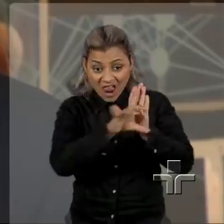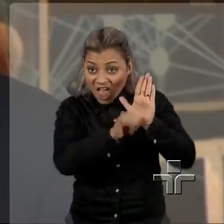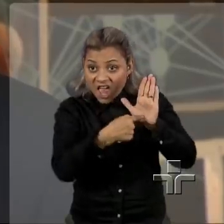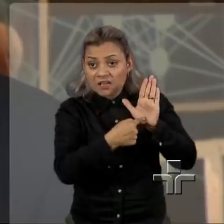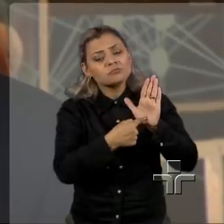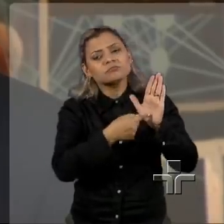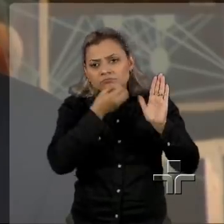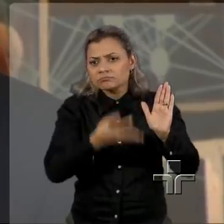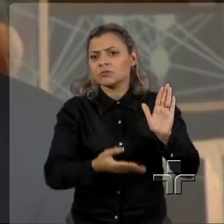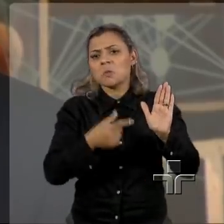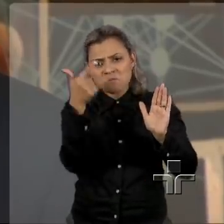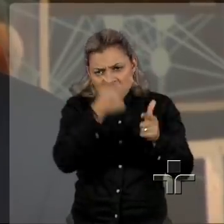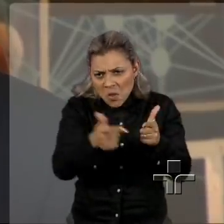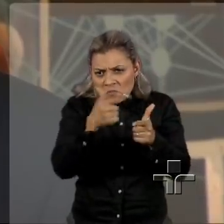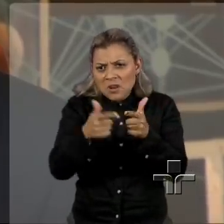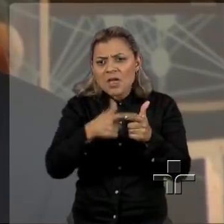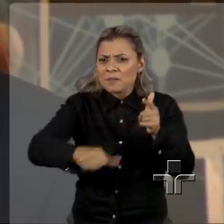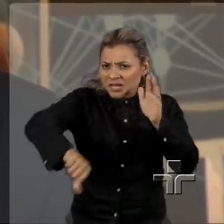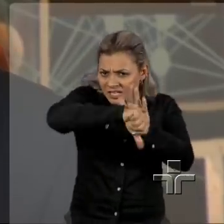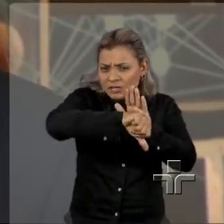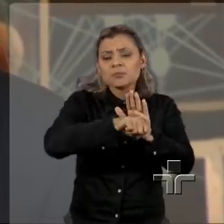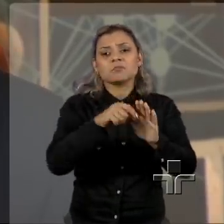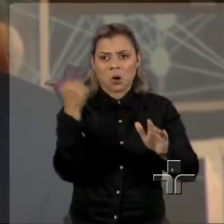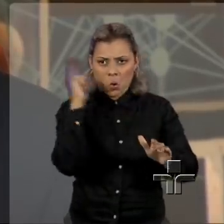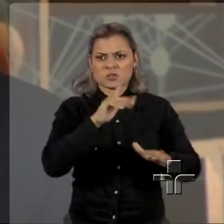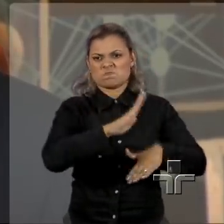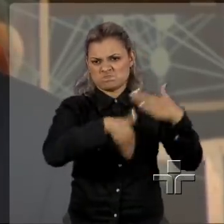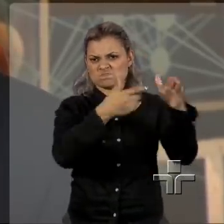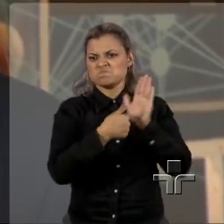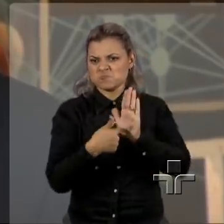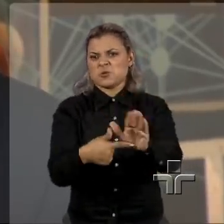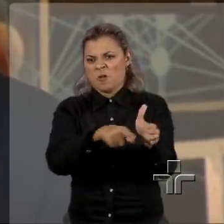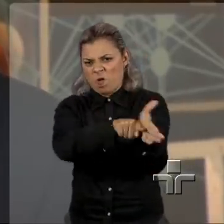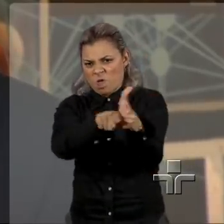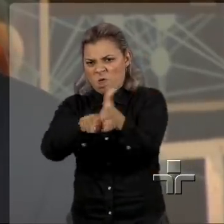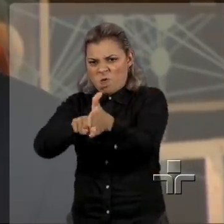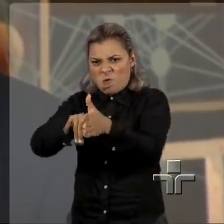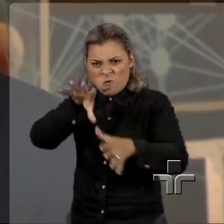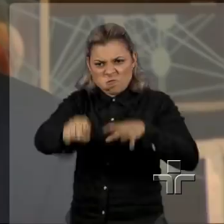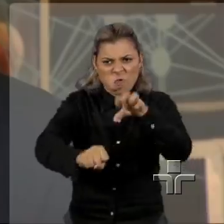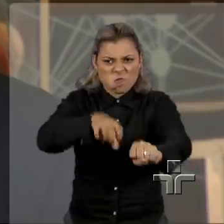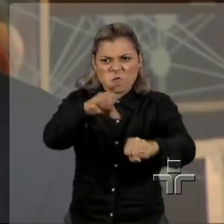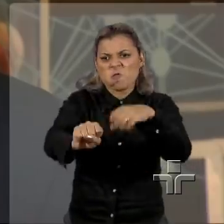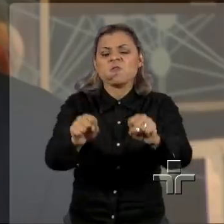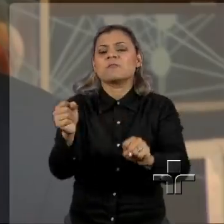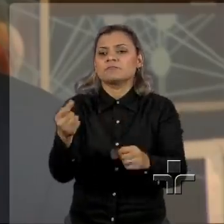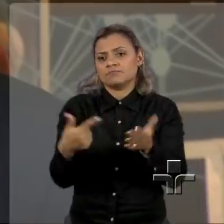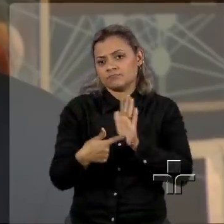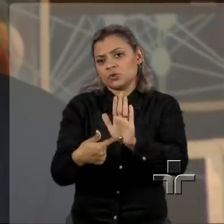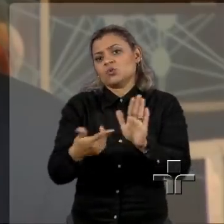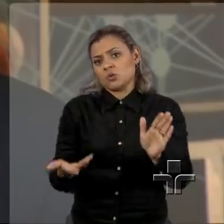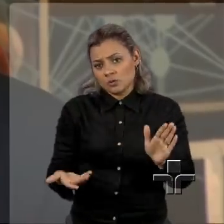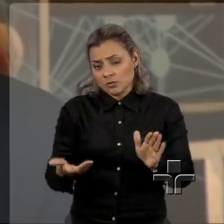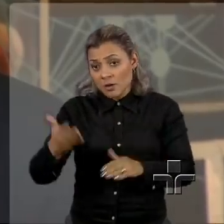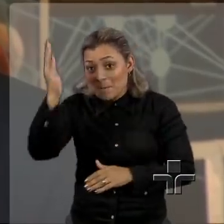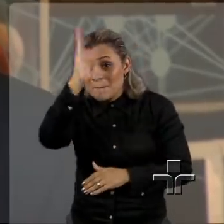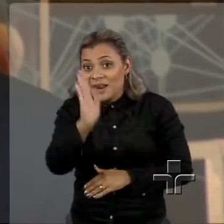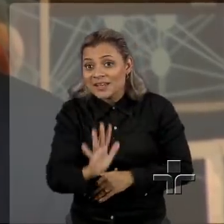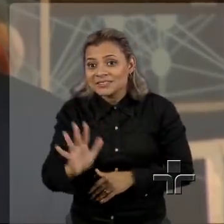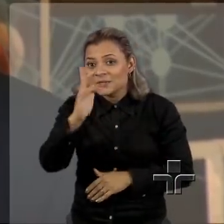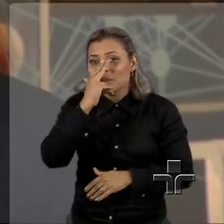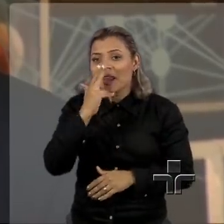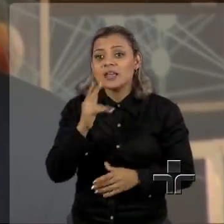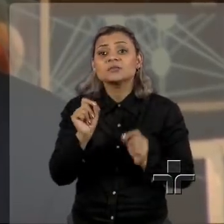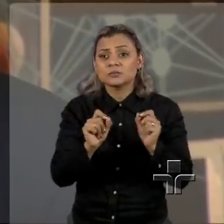com todos os problemas, elas vão funcionando e mostrando que, independente da sua condição, aquele Brasil estamental